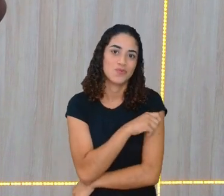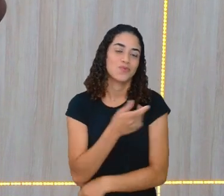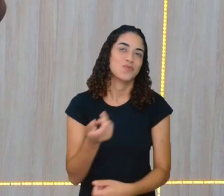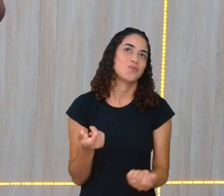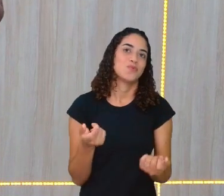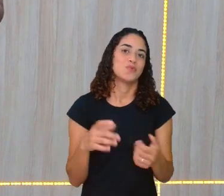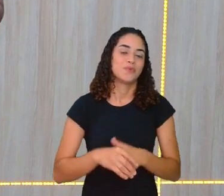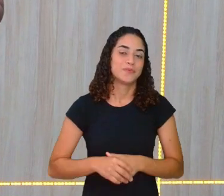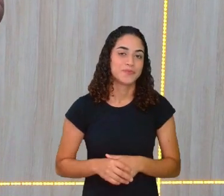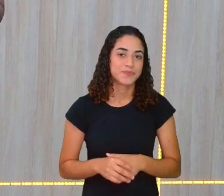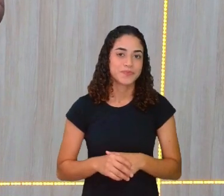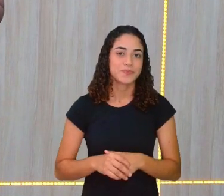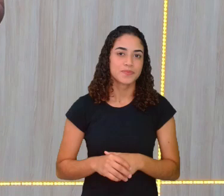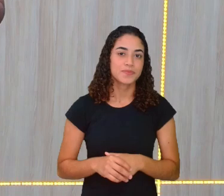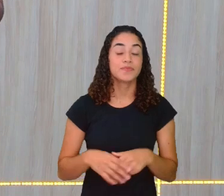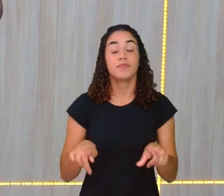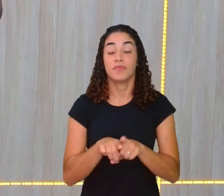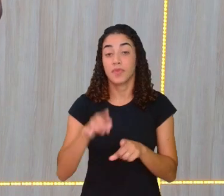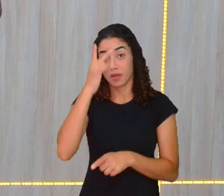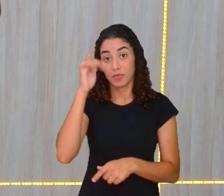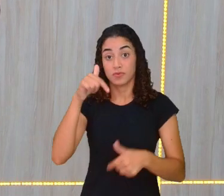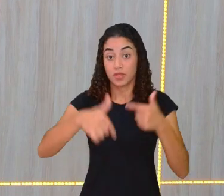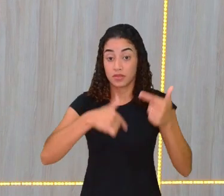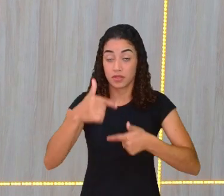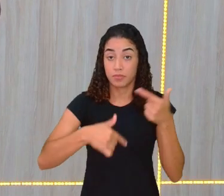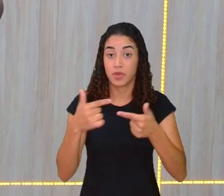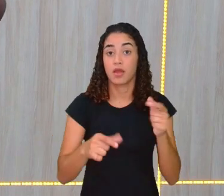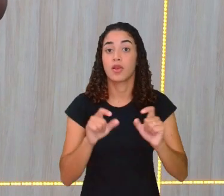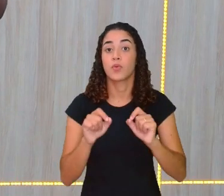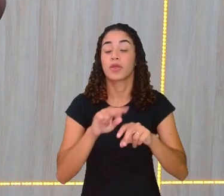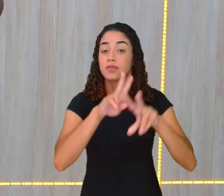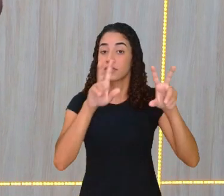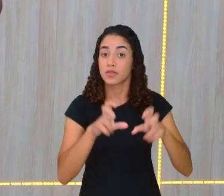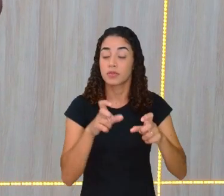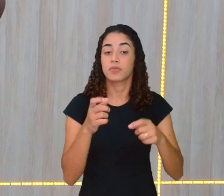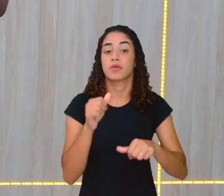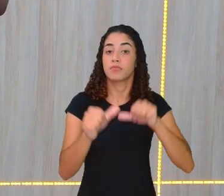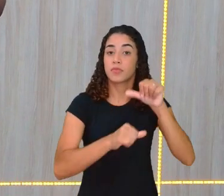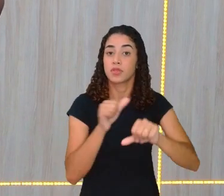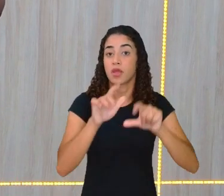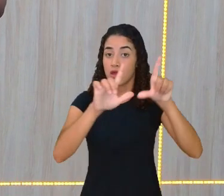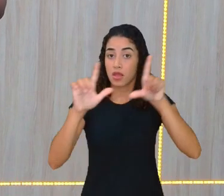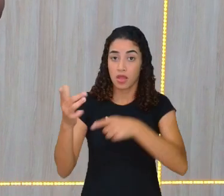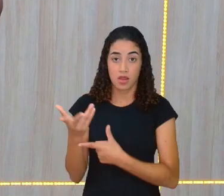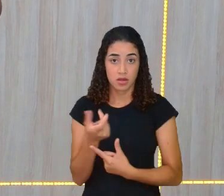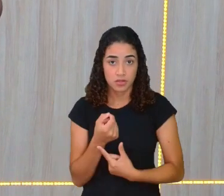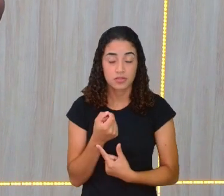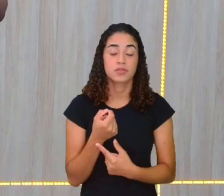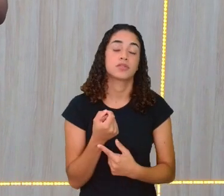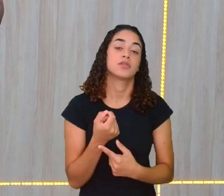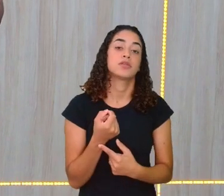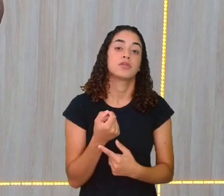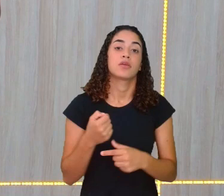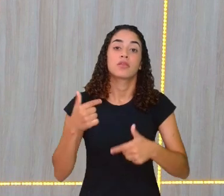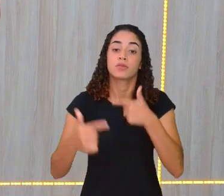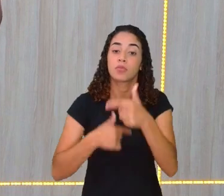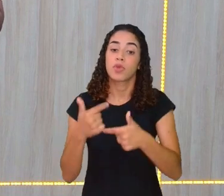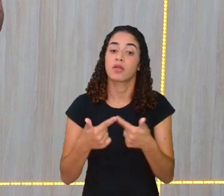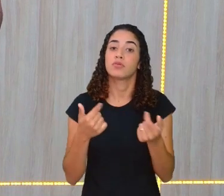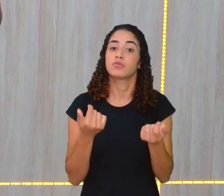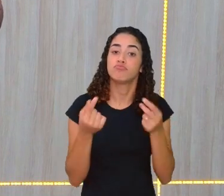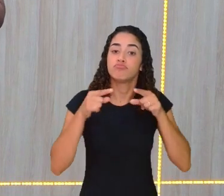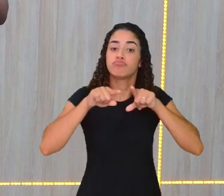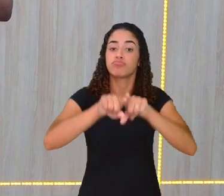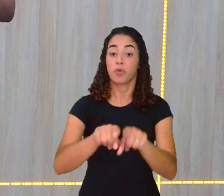historiadores, né, e pessoas que trabalham com restauração de arte, trabalhando simultaneamente enquanto eu estou